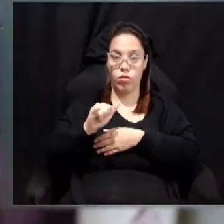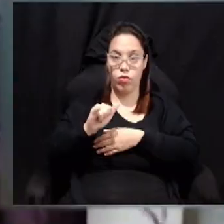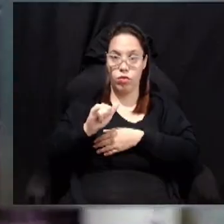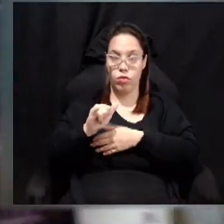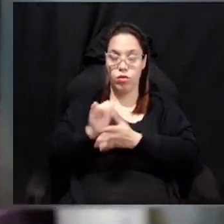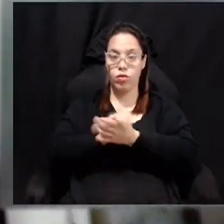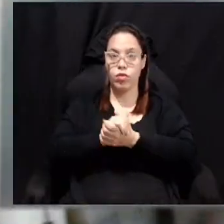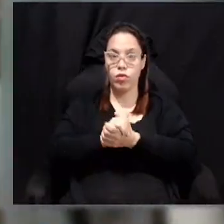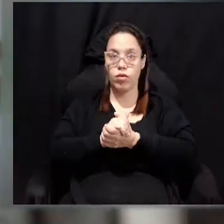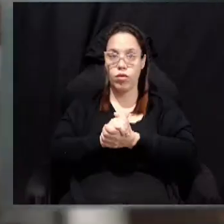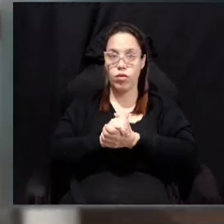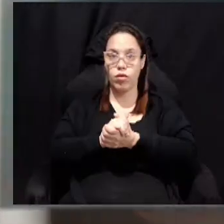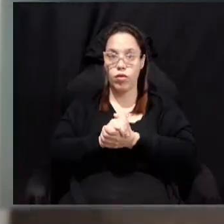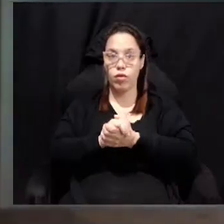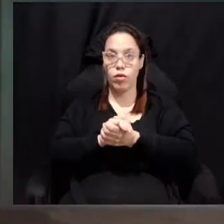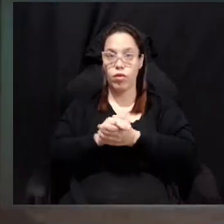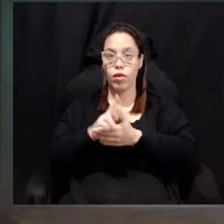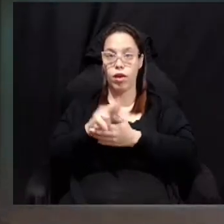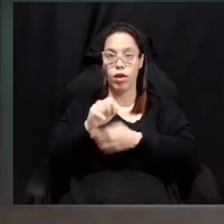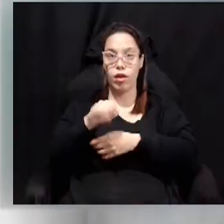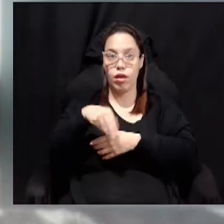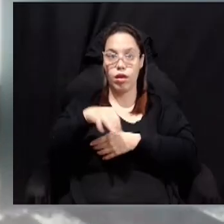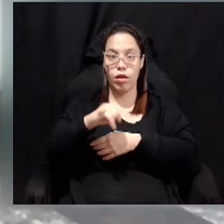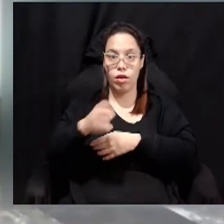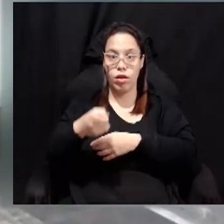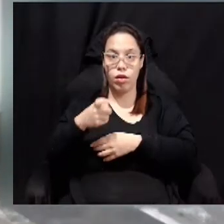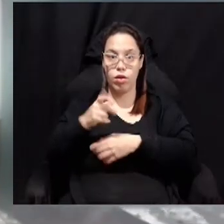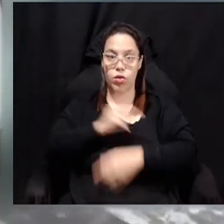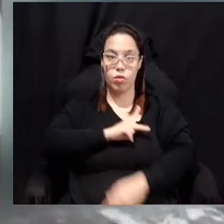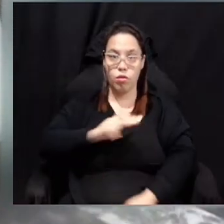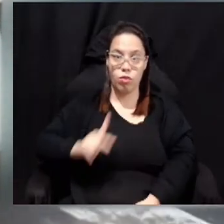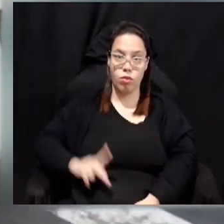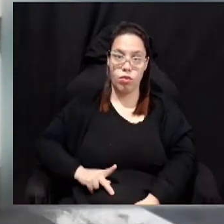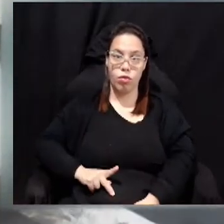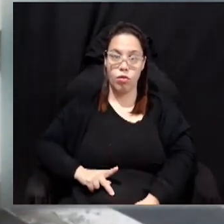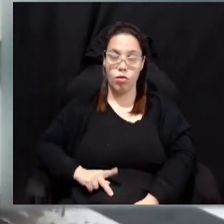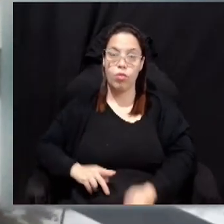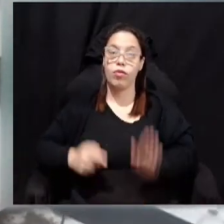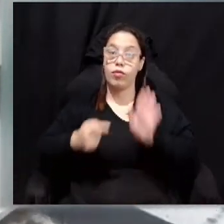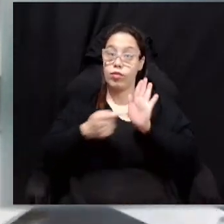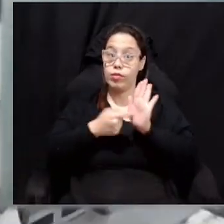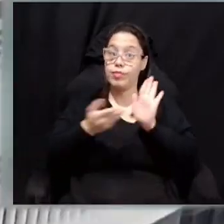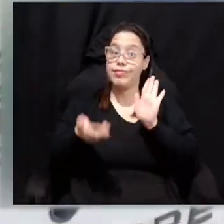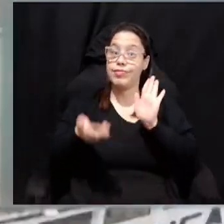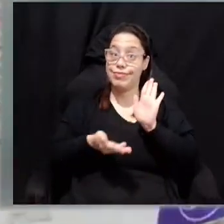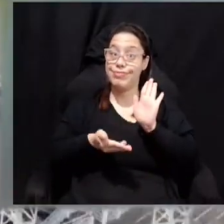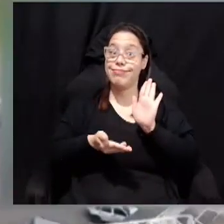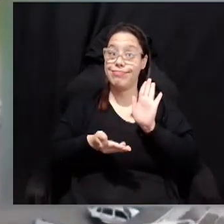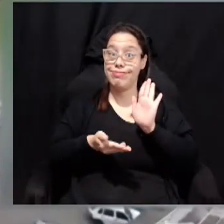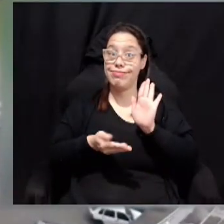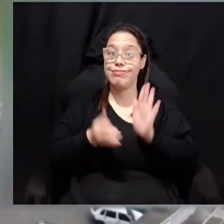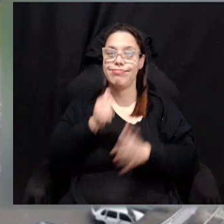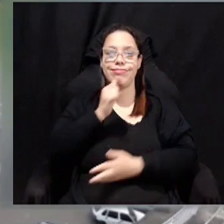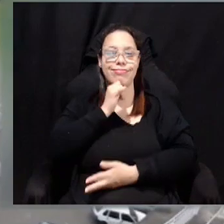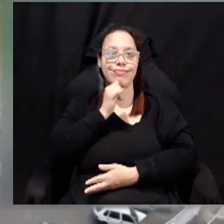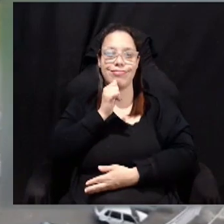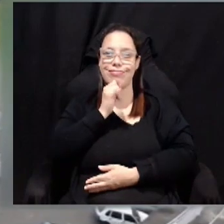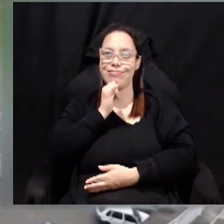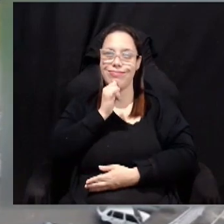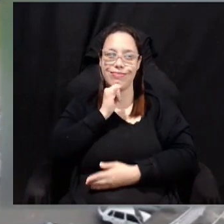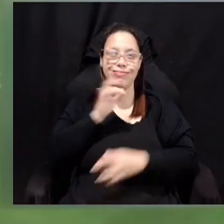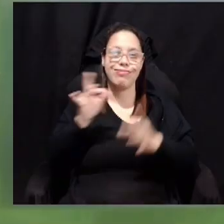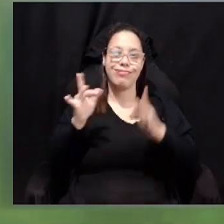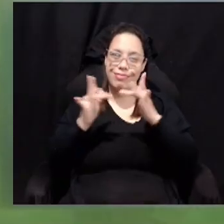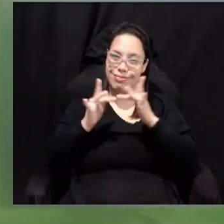versão remix do hino da Ponte Preta, tocada no estádio Moisés Lucarelli, é o exemplo claro de sua conexão com